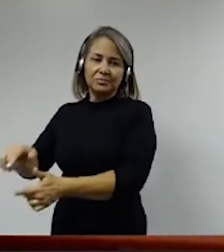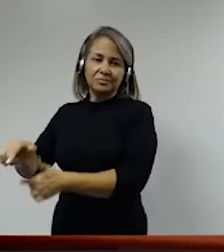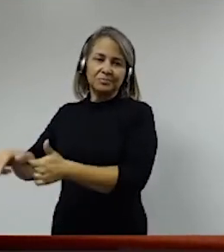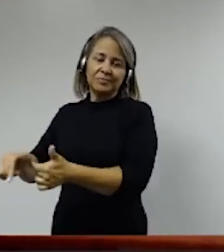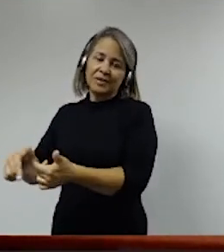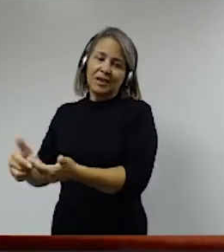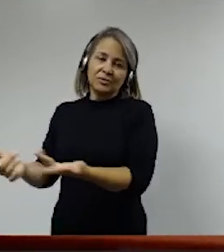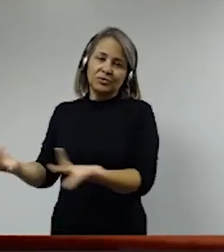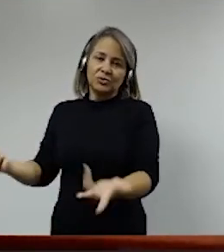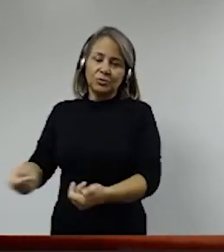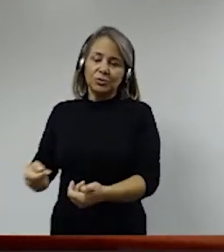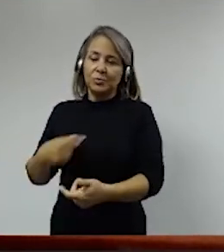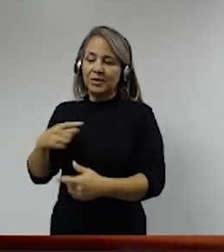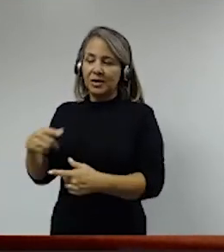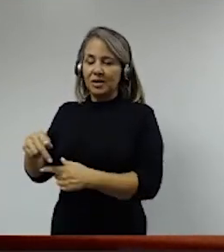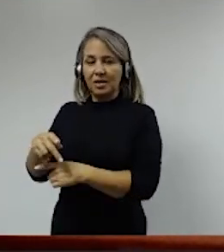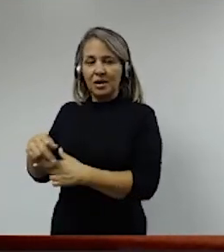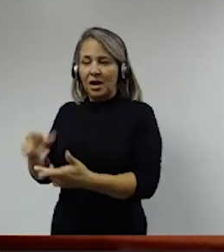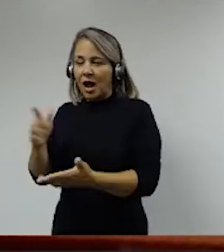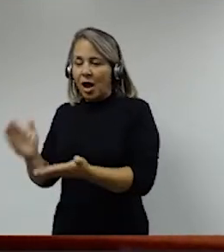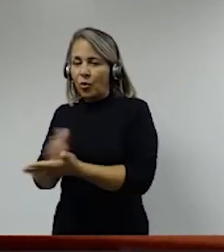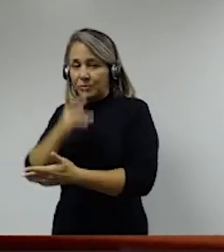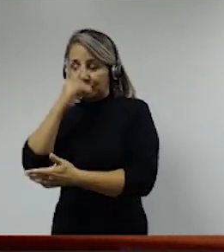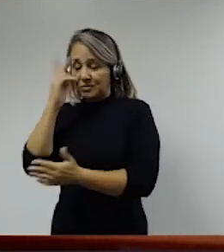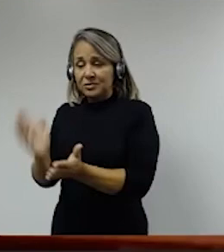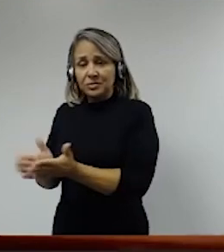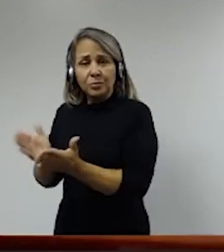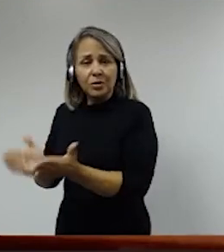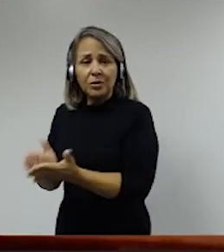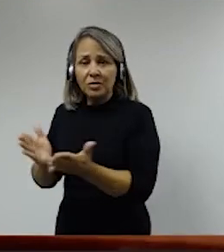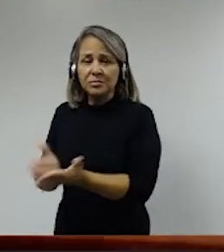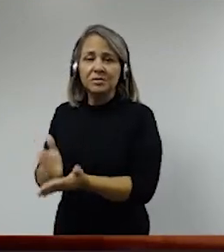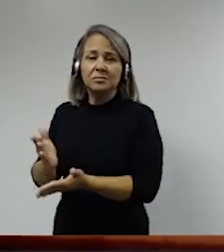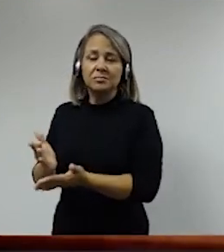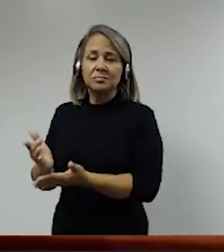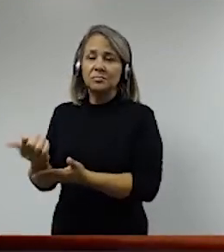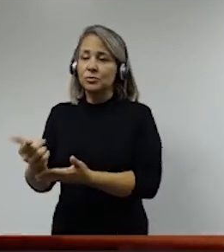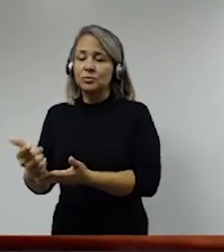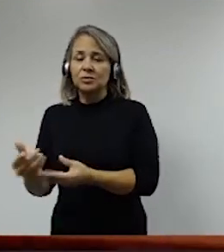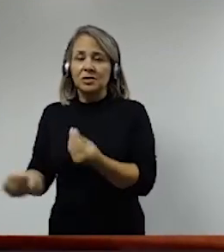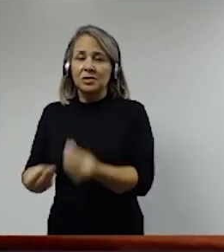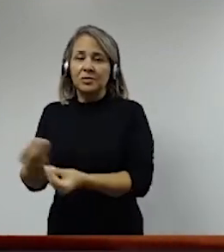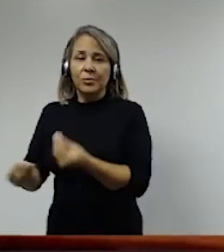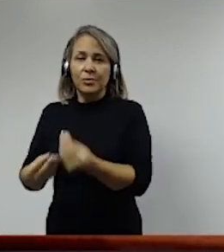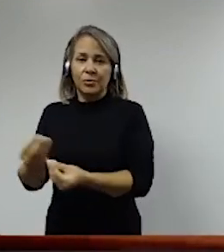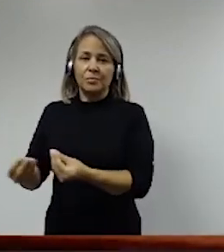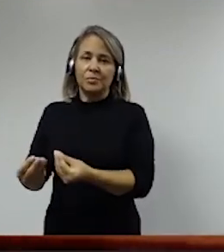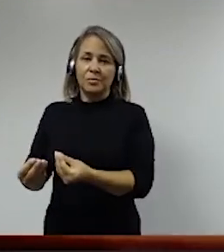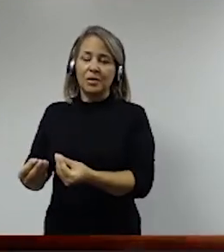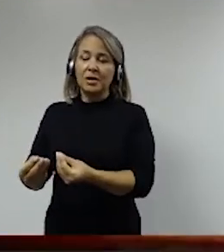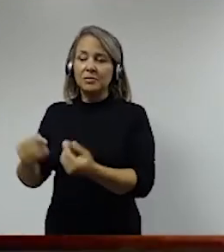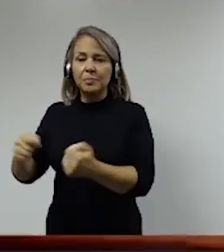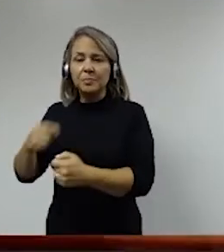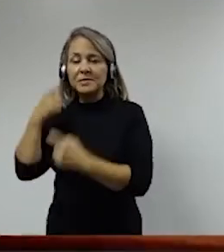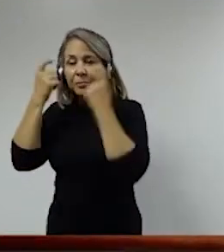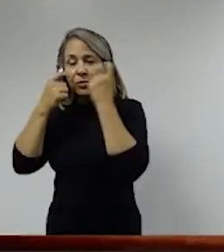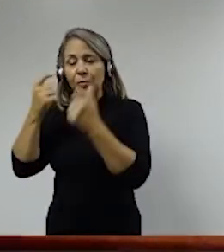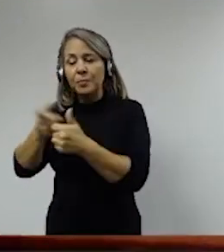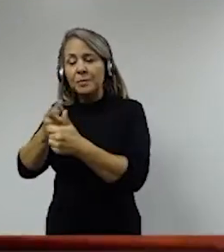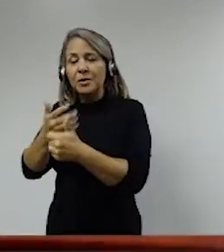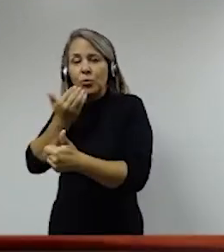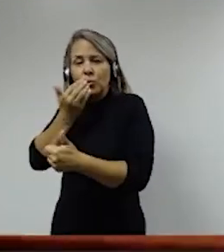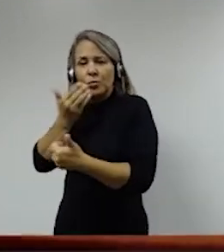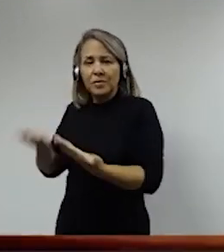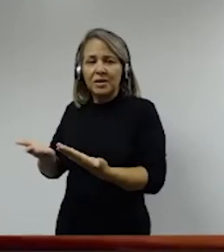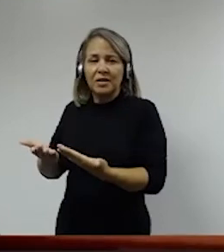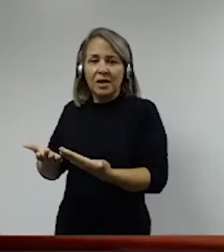país miserável, enfim, onde parcela da população, enfim, sofre, está precisando comer, em vez de querer ter um